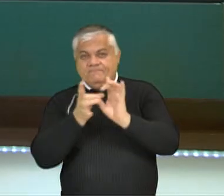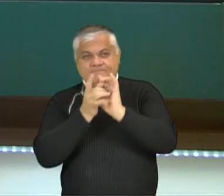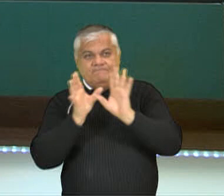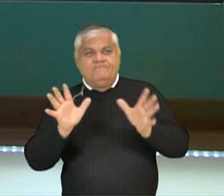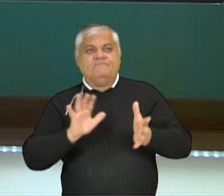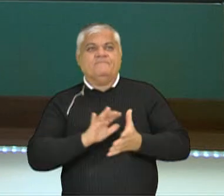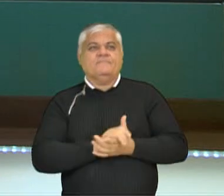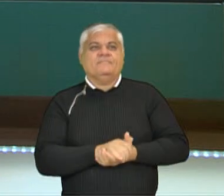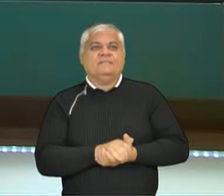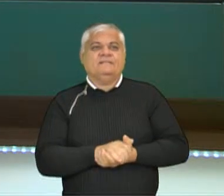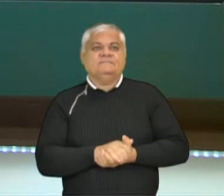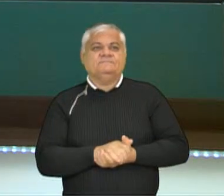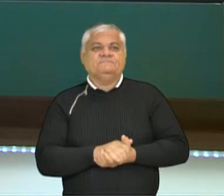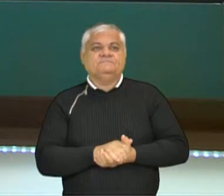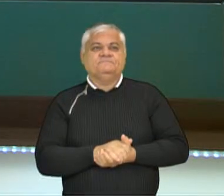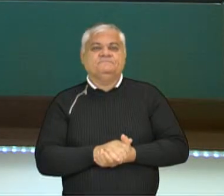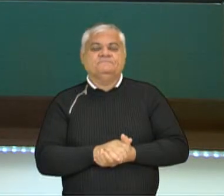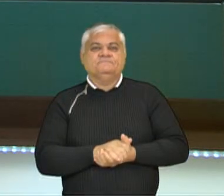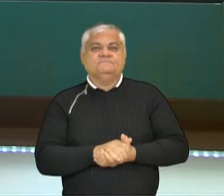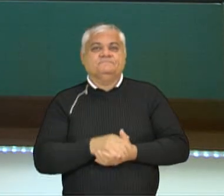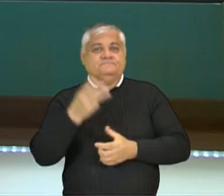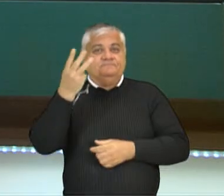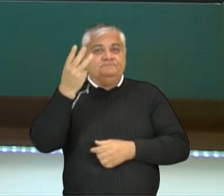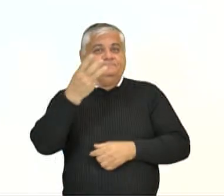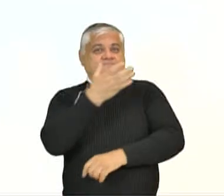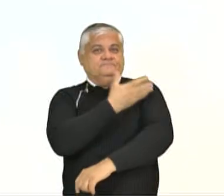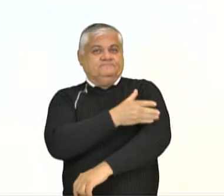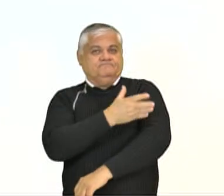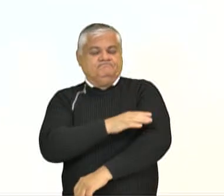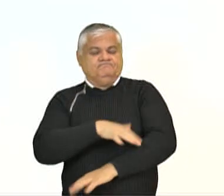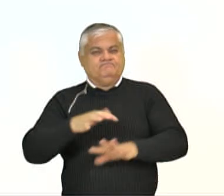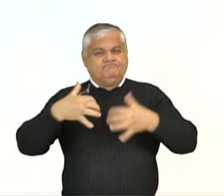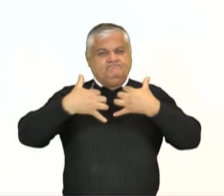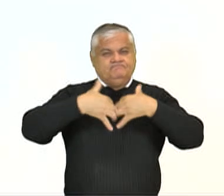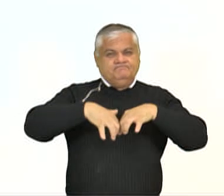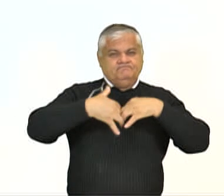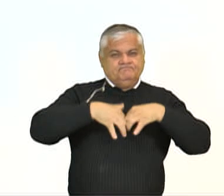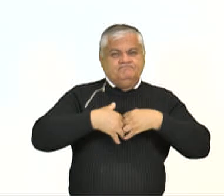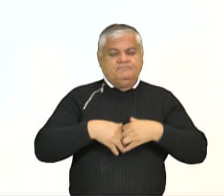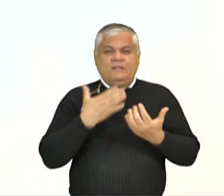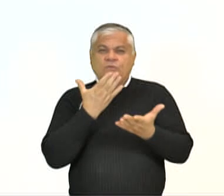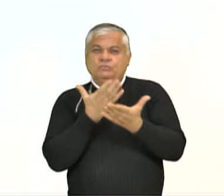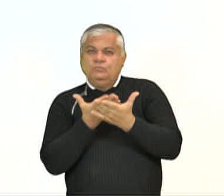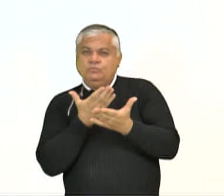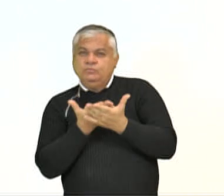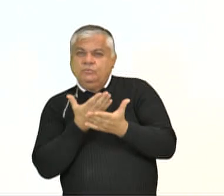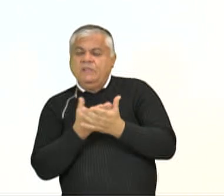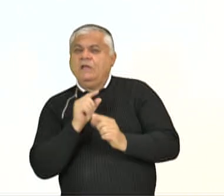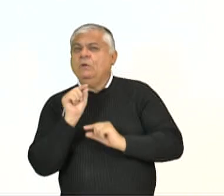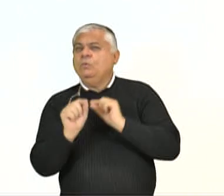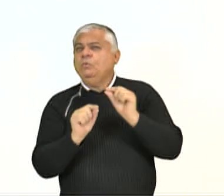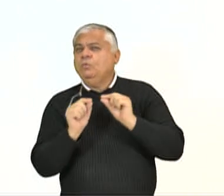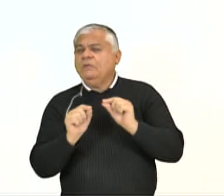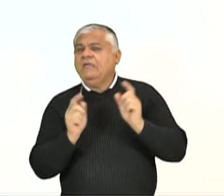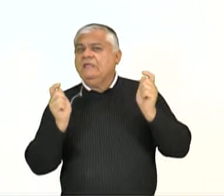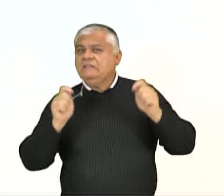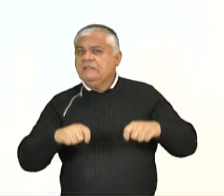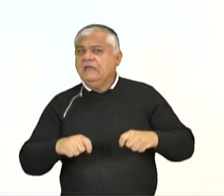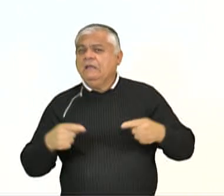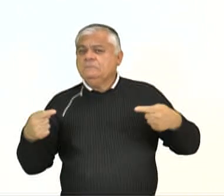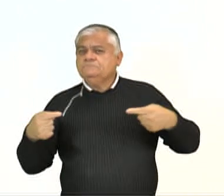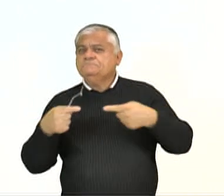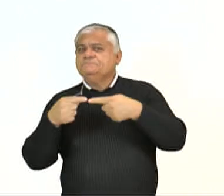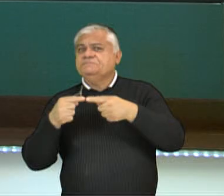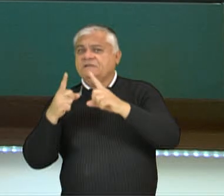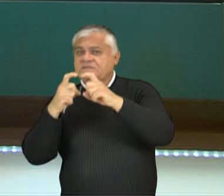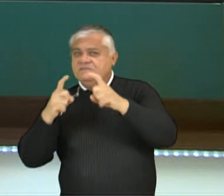vontade. O nosso último exercício. Reflita sobre o que pode ser estudado quando nos referimos cientificamente a um esporte. O que a